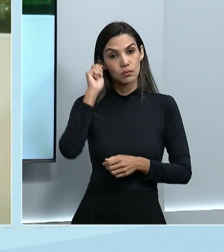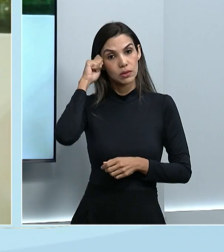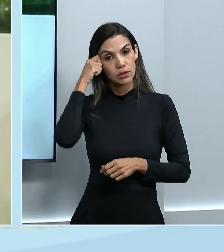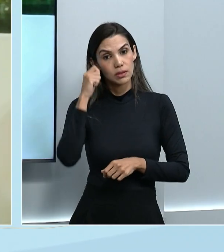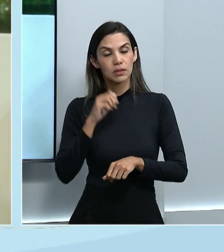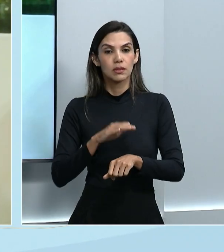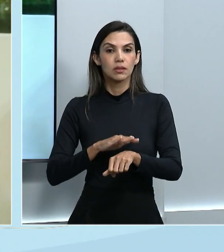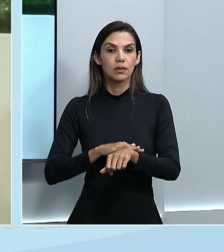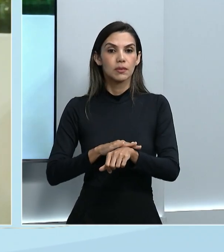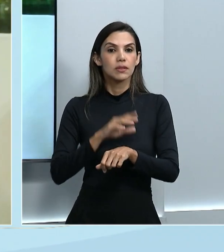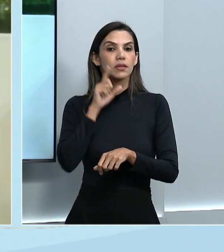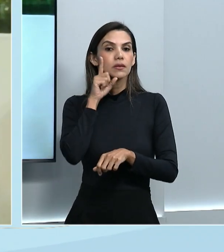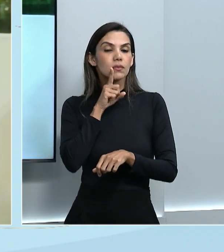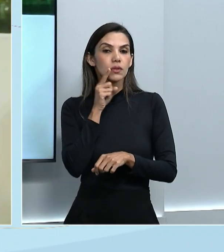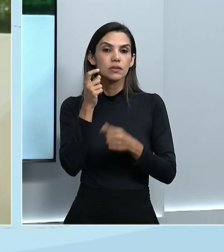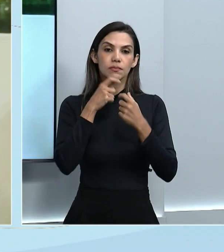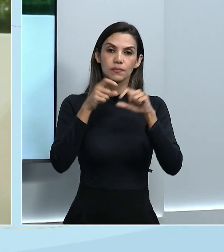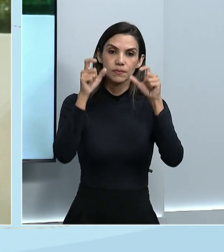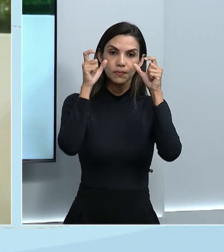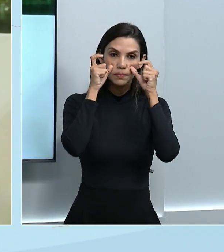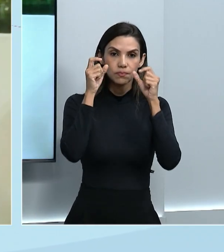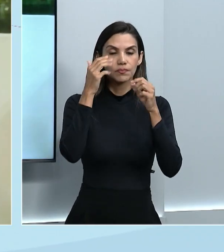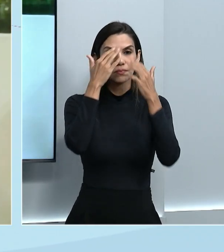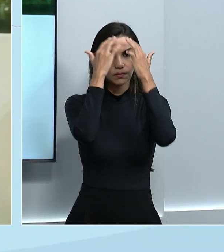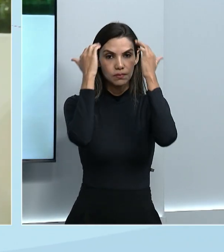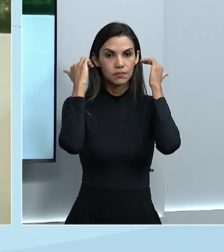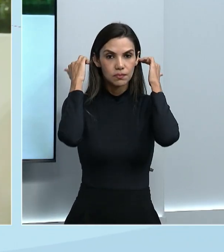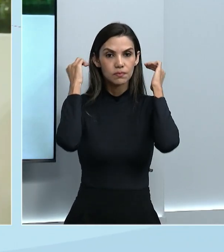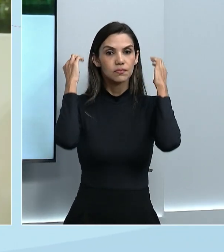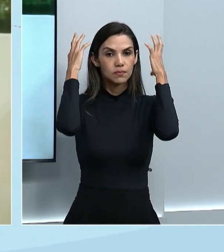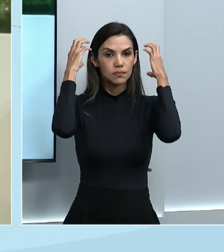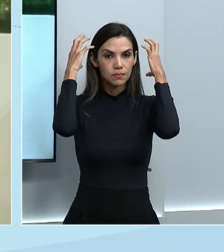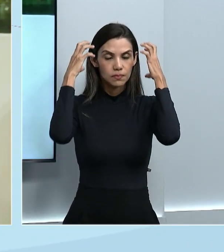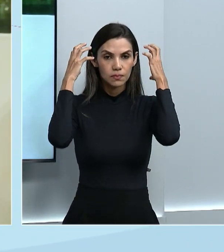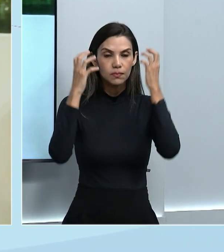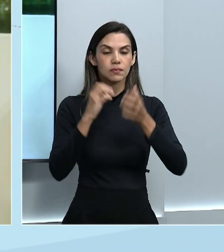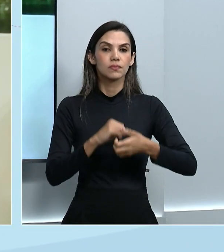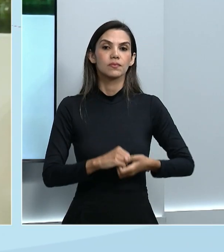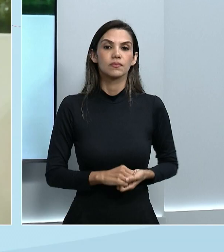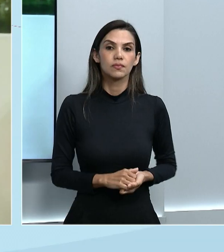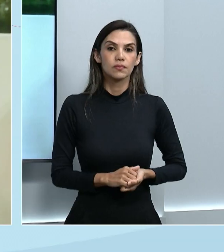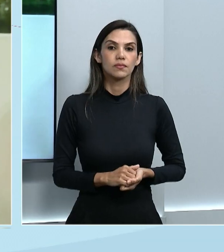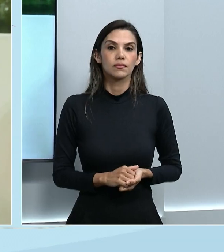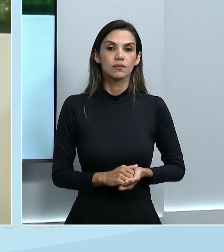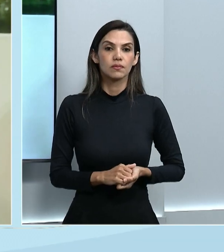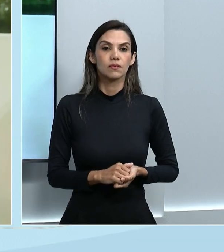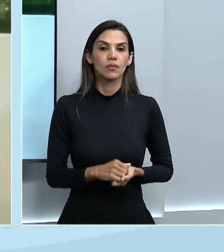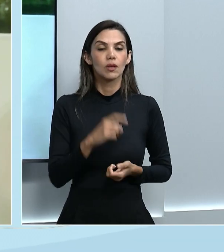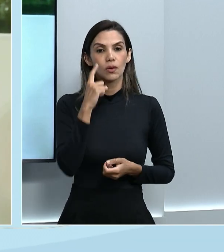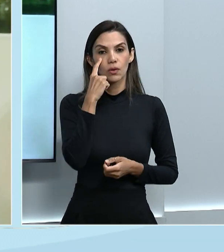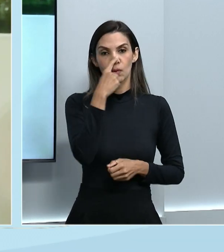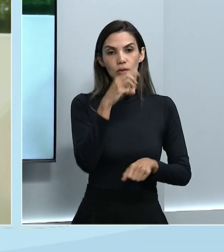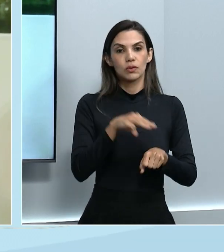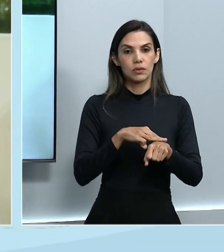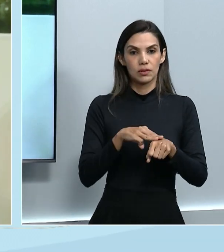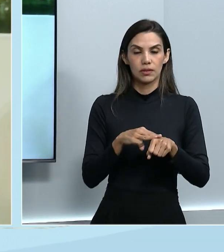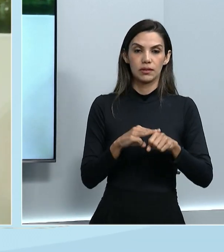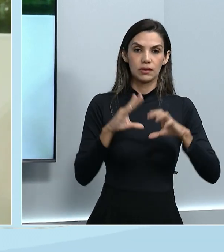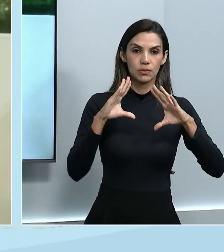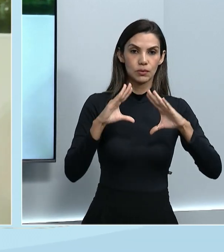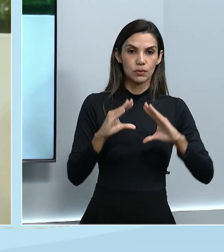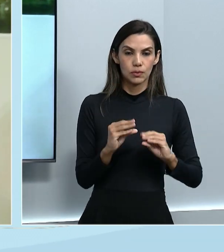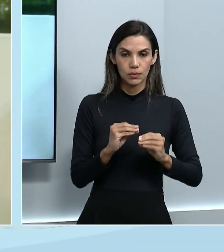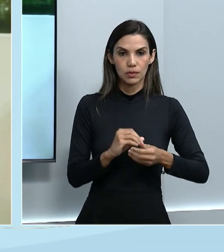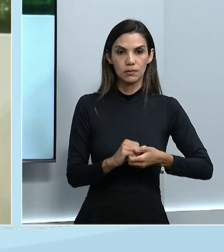pele morena, uso óculos de grau, cabelo curto e crespo e tenho olhos castanhos escuros